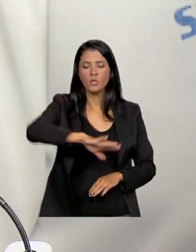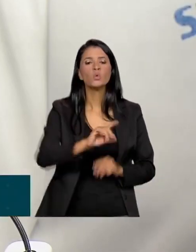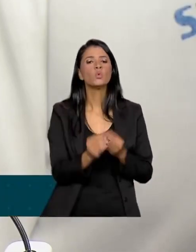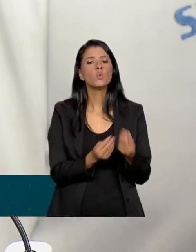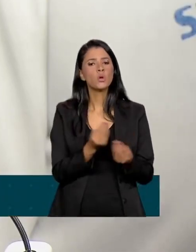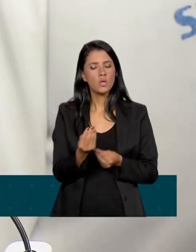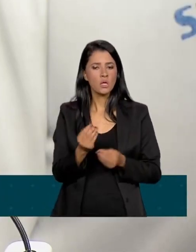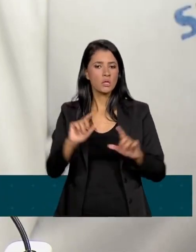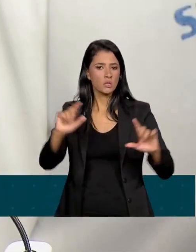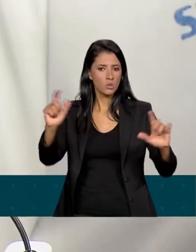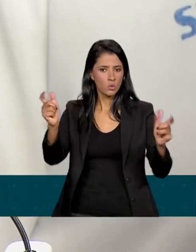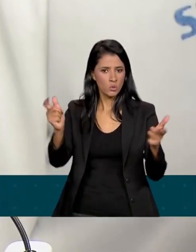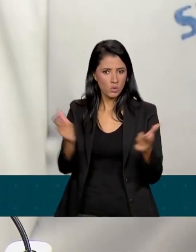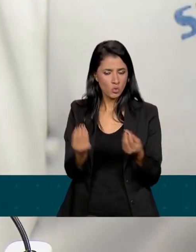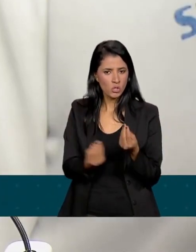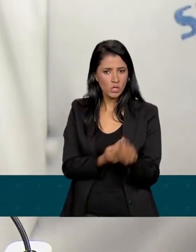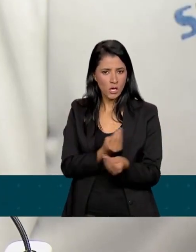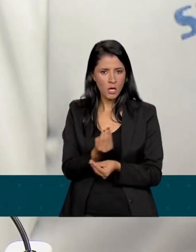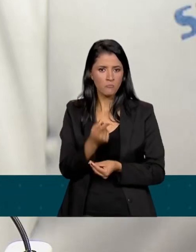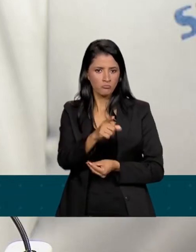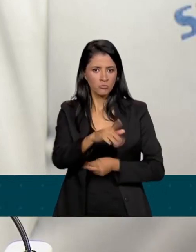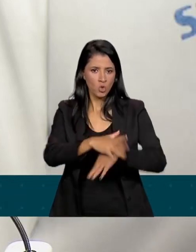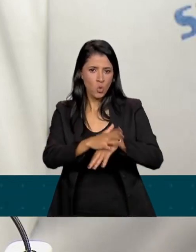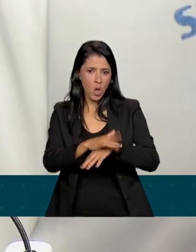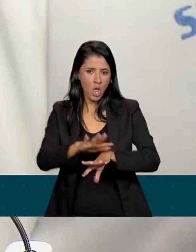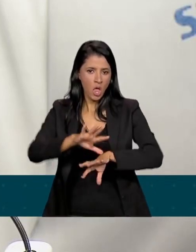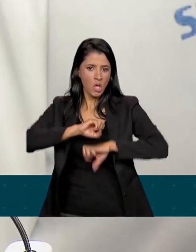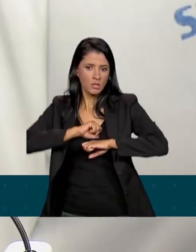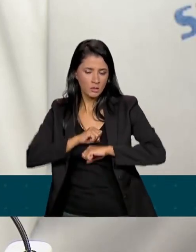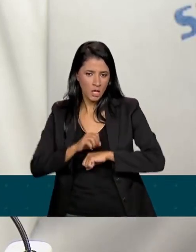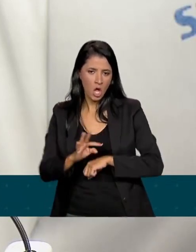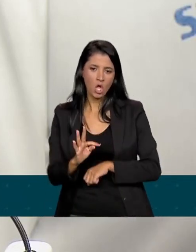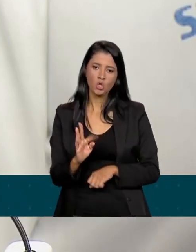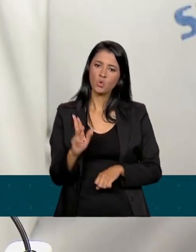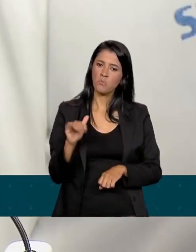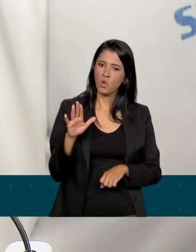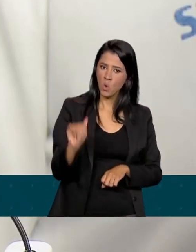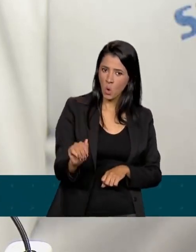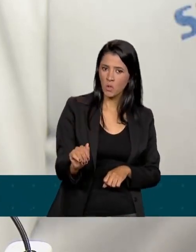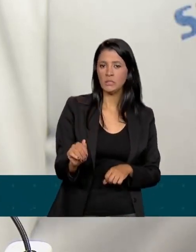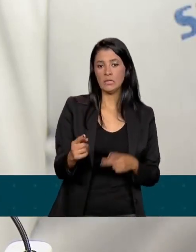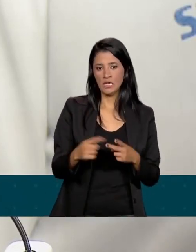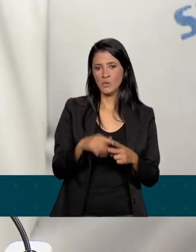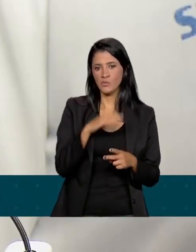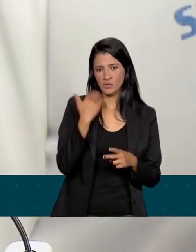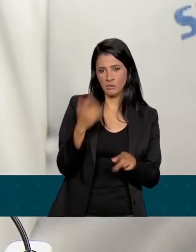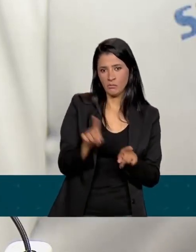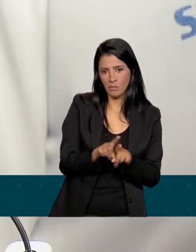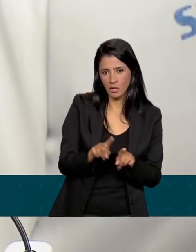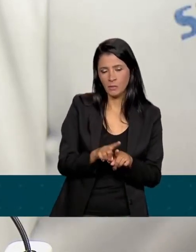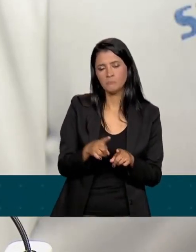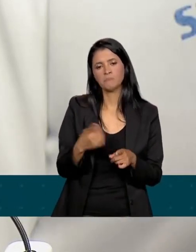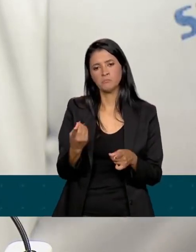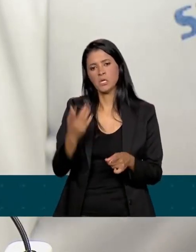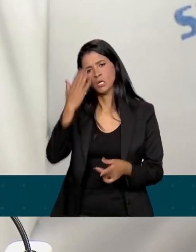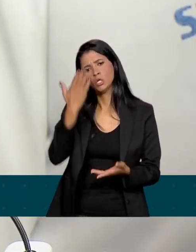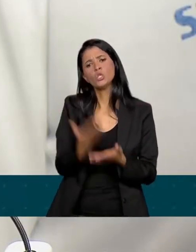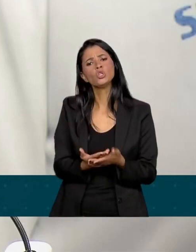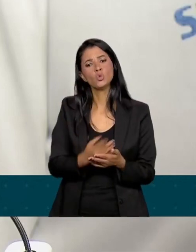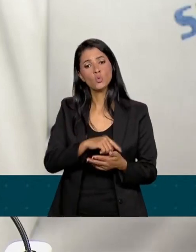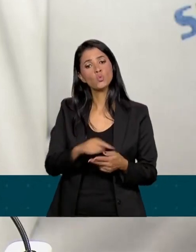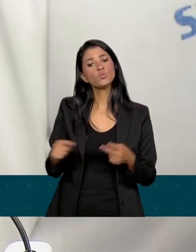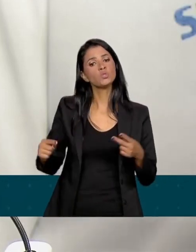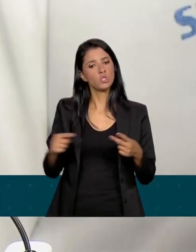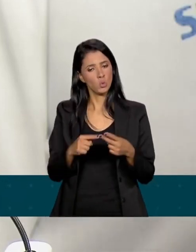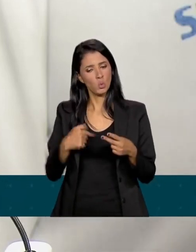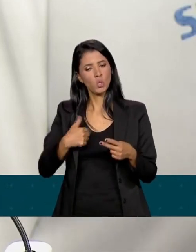redução da incidência de tuberculose, não só da mortalidade. E creio que há um segundo ponto que